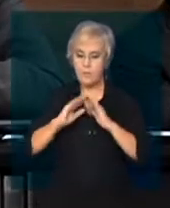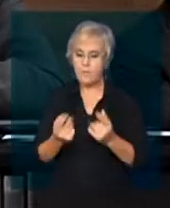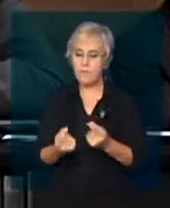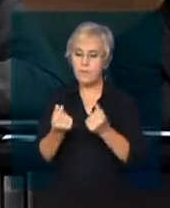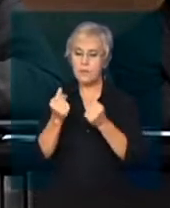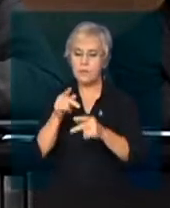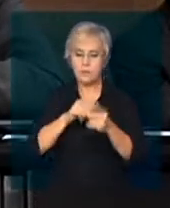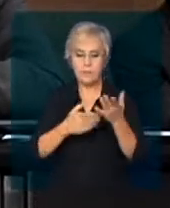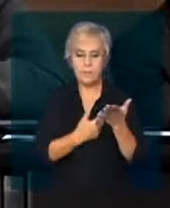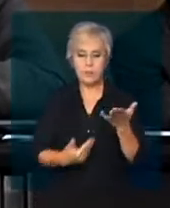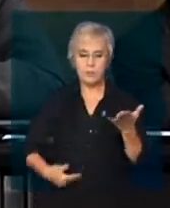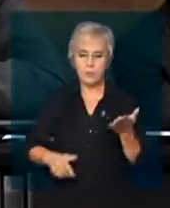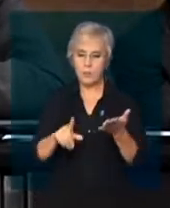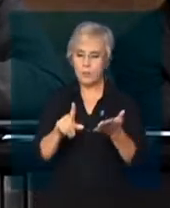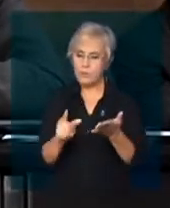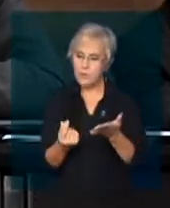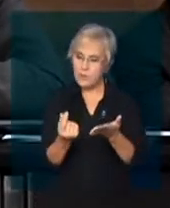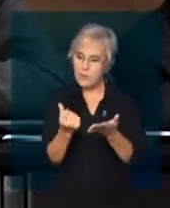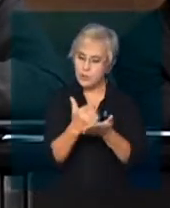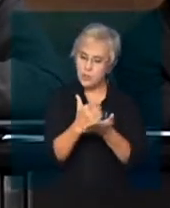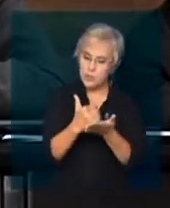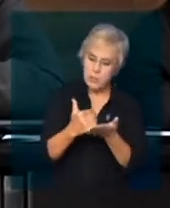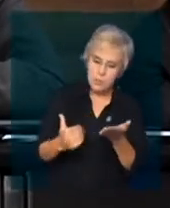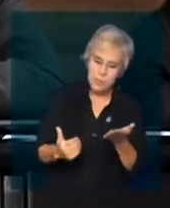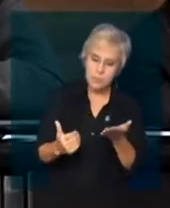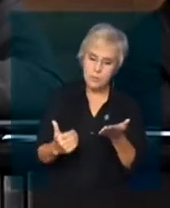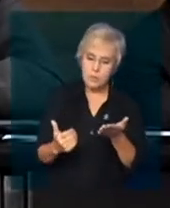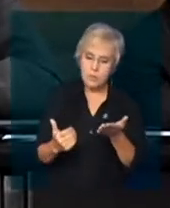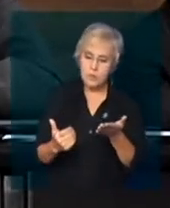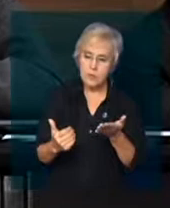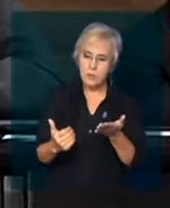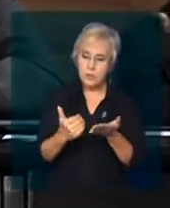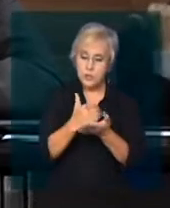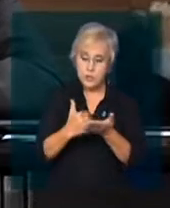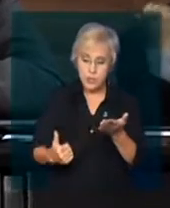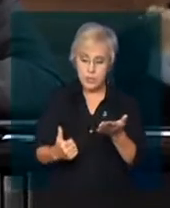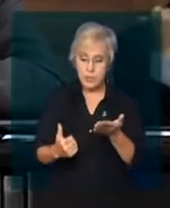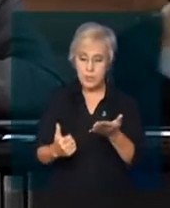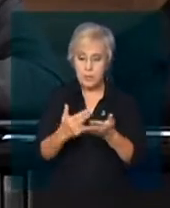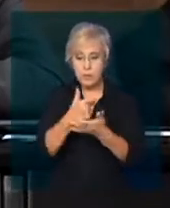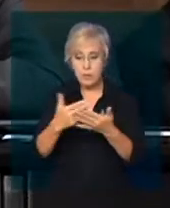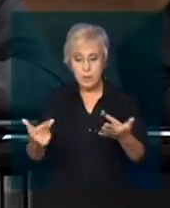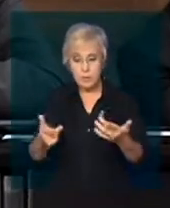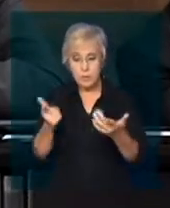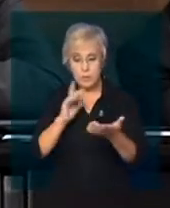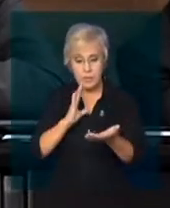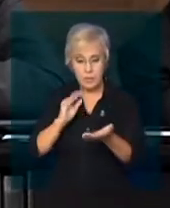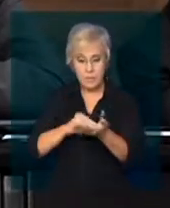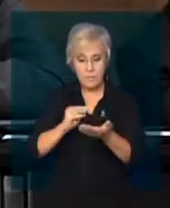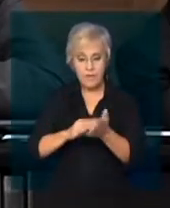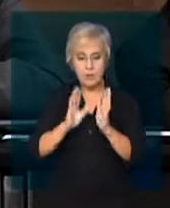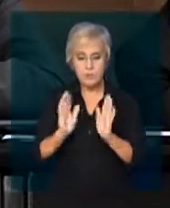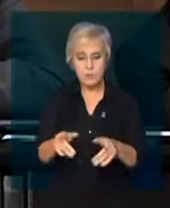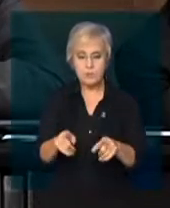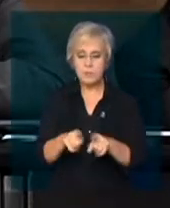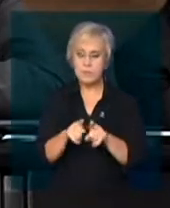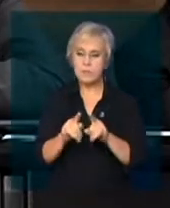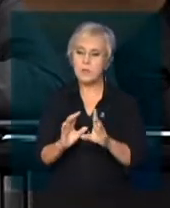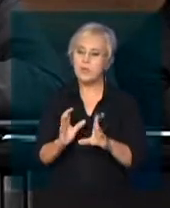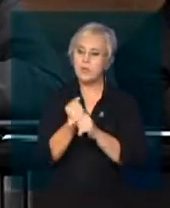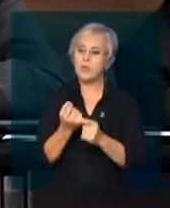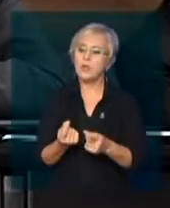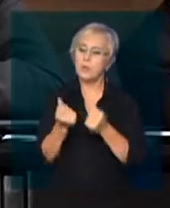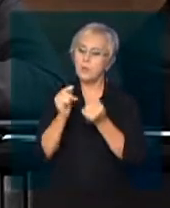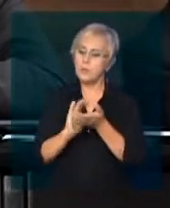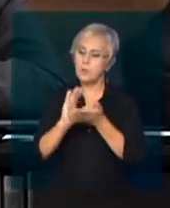tirar importantes recursos que estão faltando para tudo no nosso país. Em segundo lugar, mesmo com o volume de recursos públicos fosse